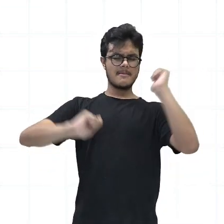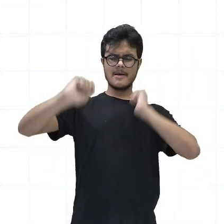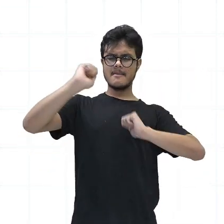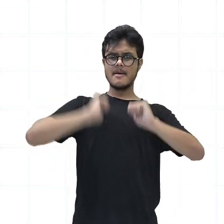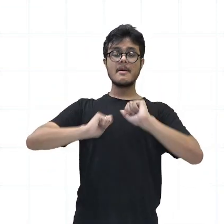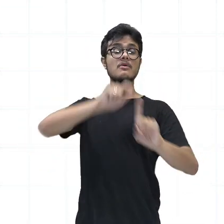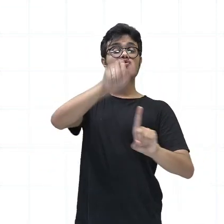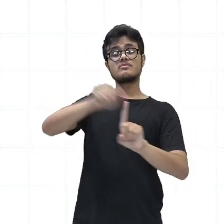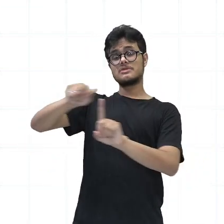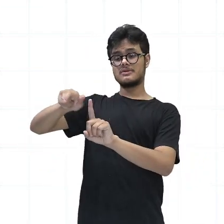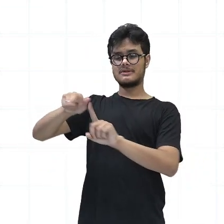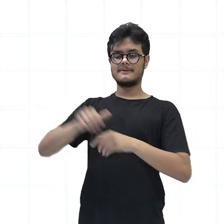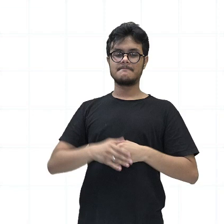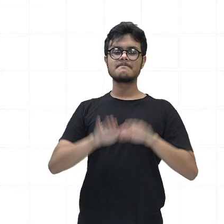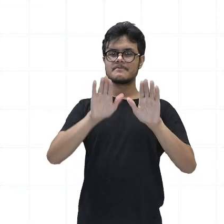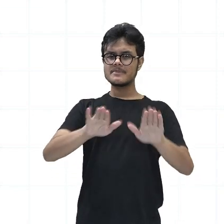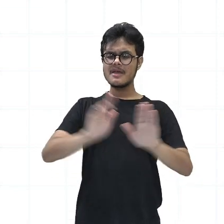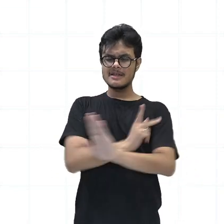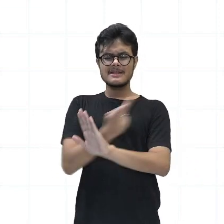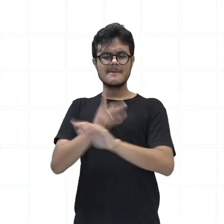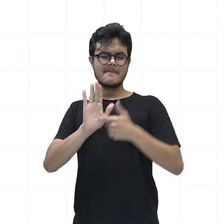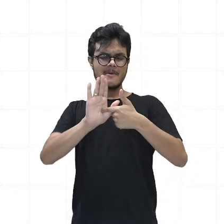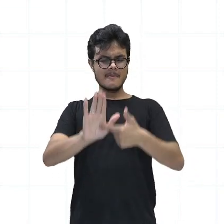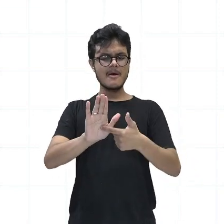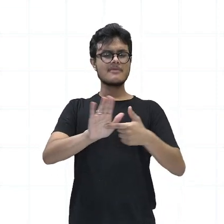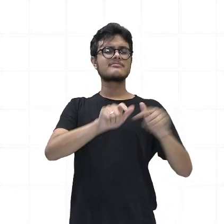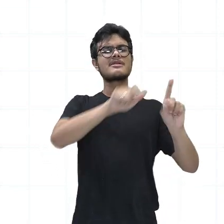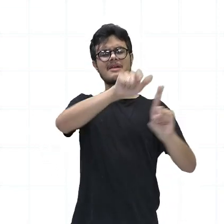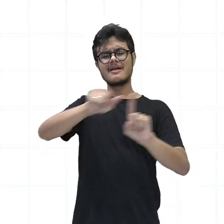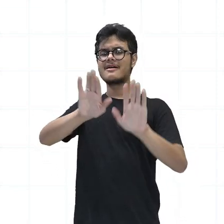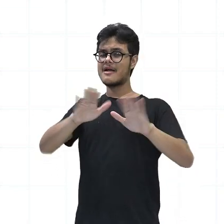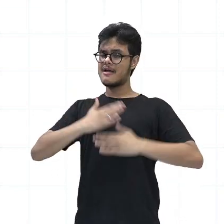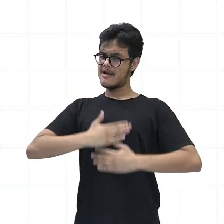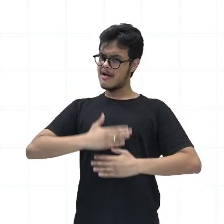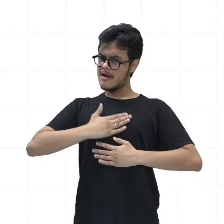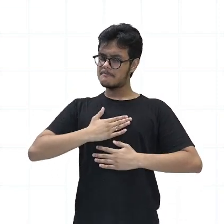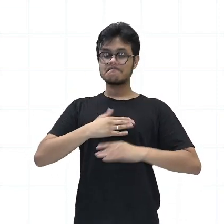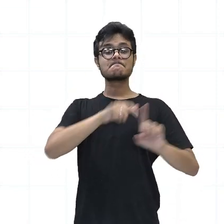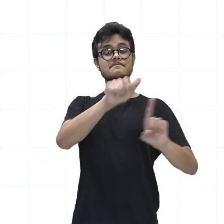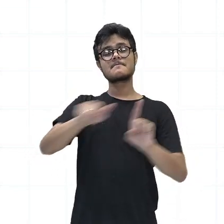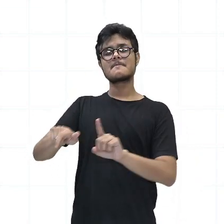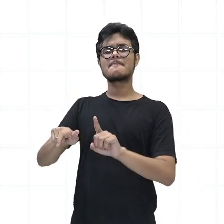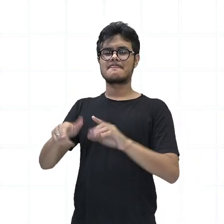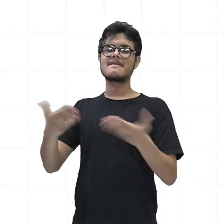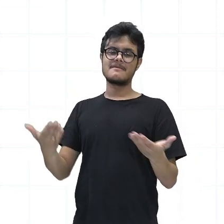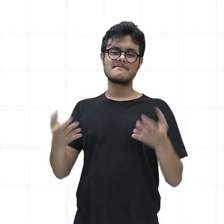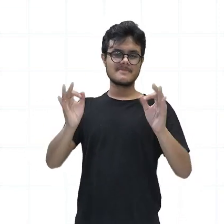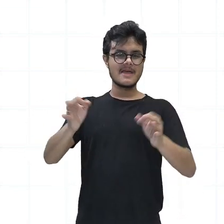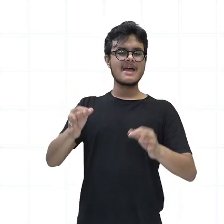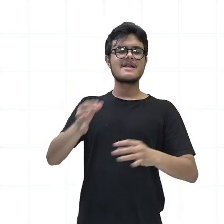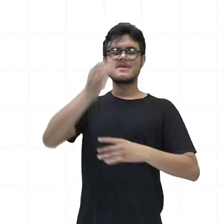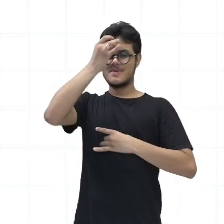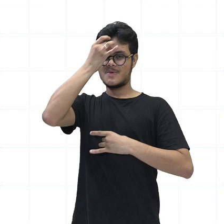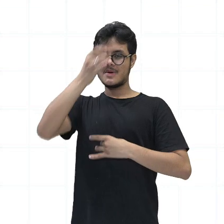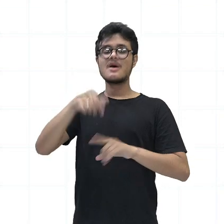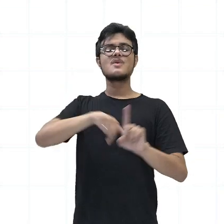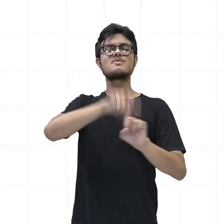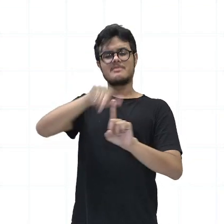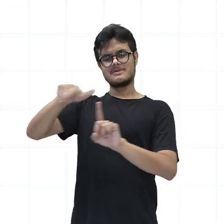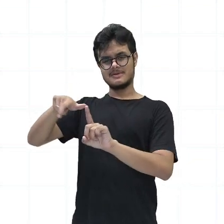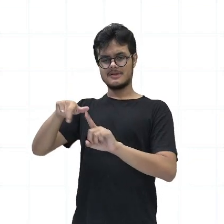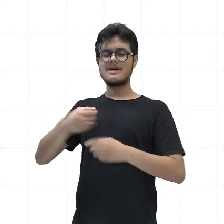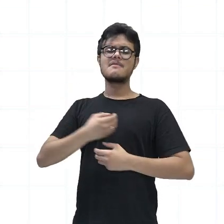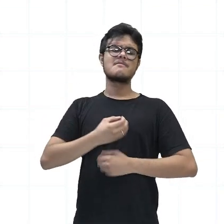a pouco eu vou aparecer e eu vou mandar surgir os personagens, tá? Interpretando-os e expressando